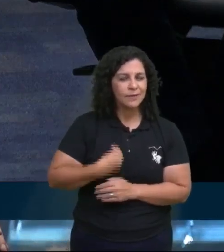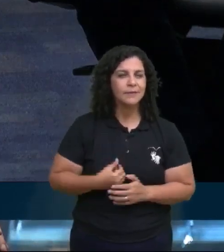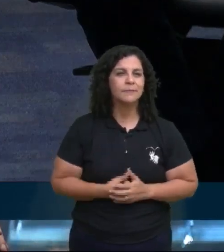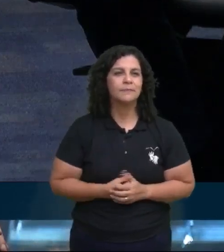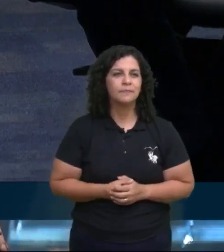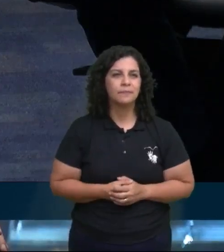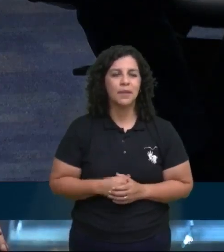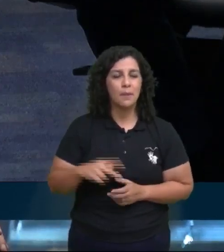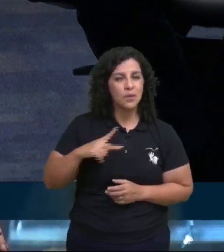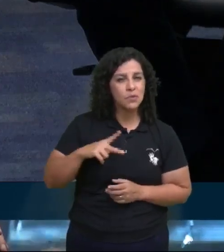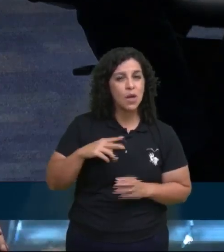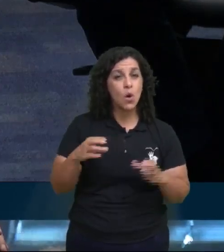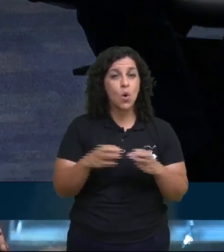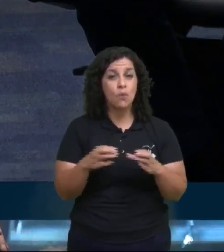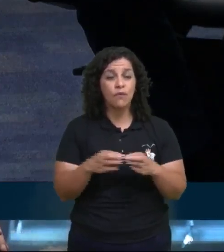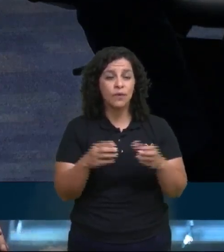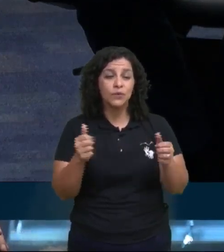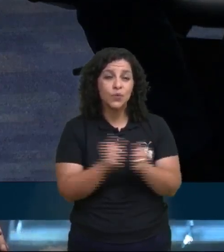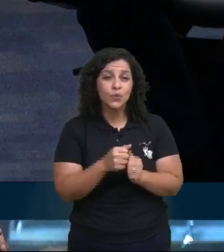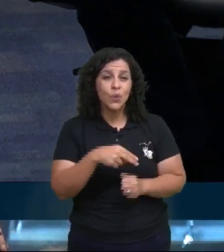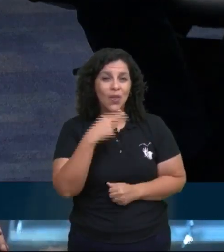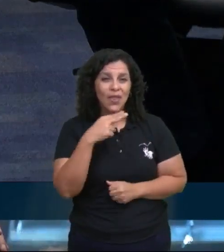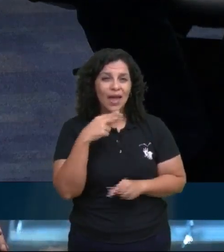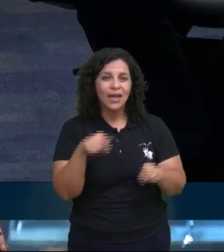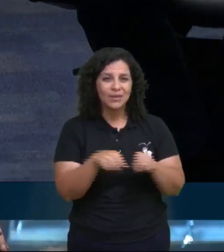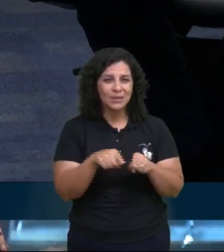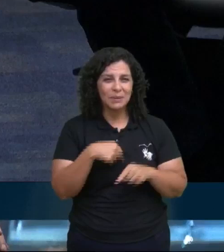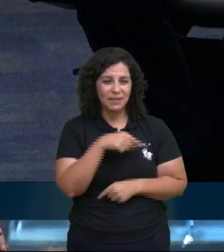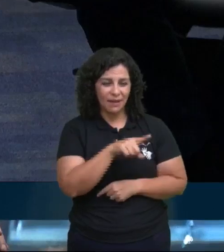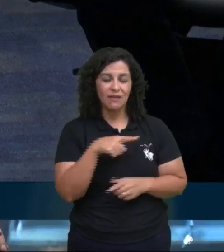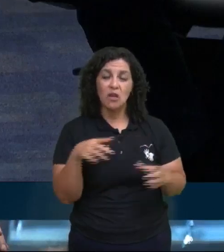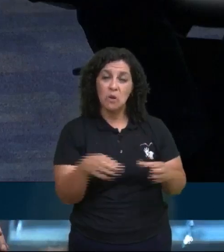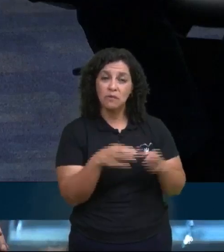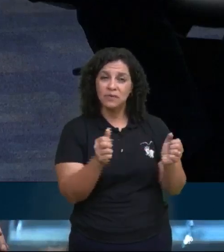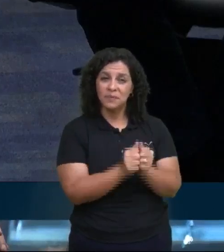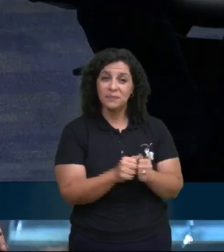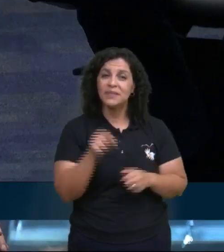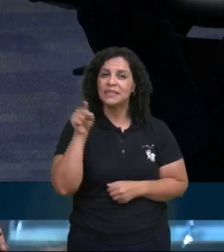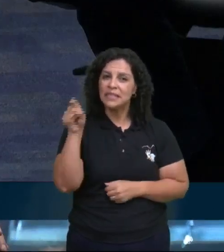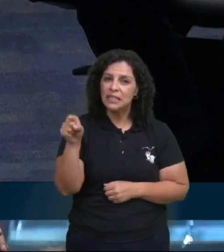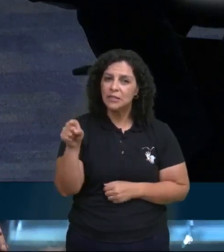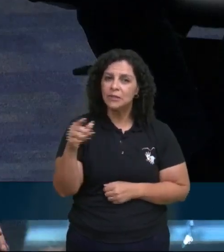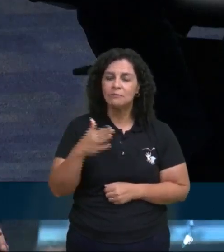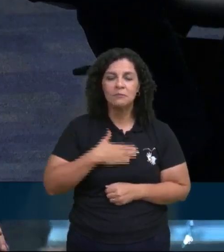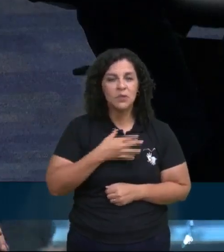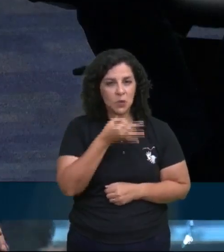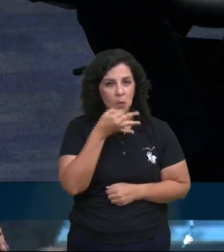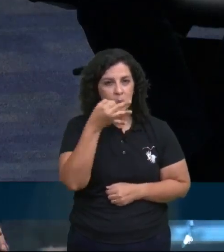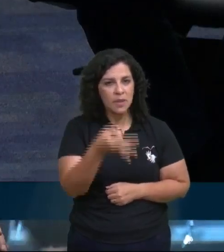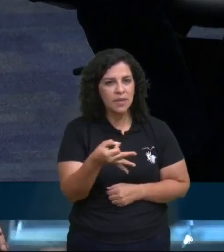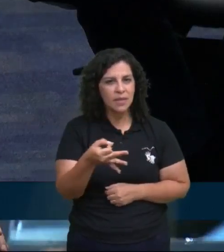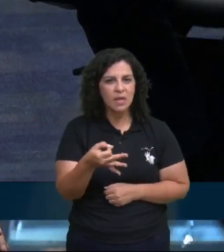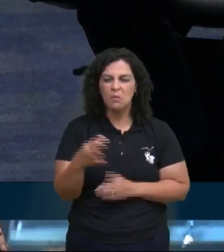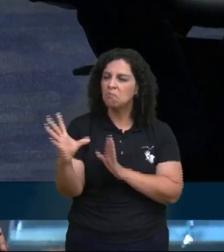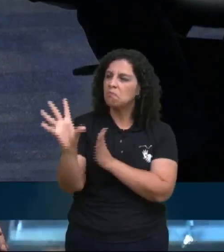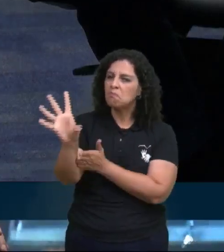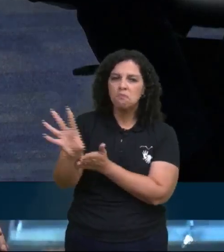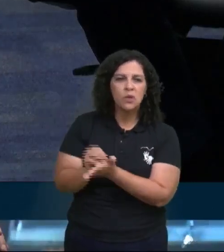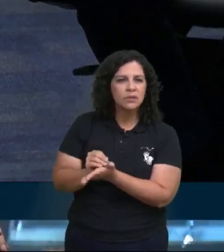vida pessoal, dos seus filhos, né, e dos netos que ele tem. Isso, para mim, é um grande exemplo.